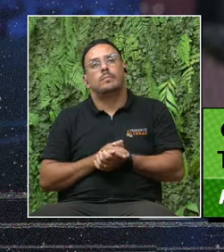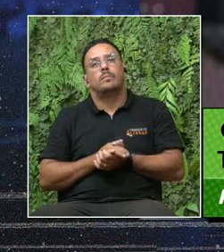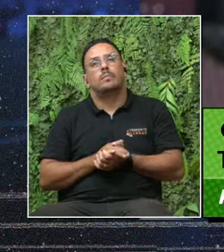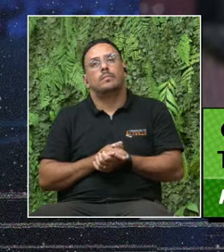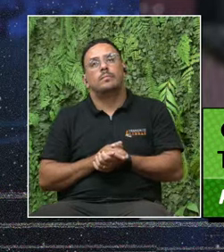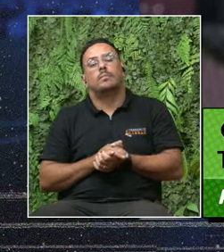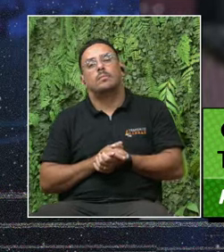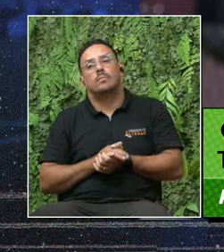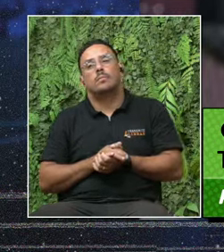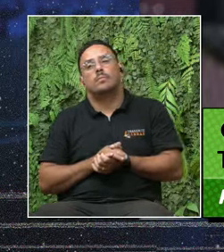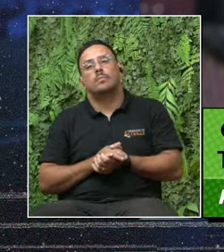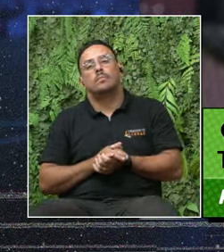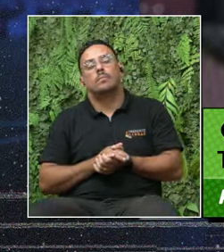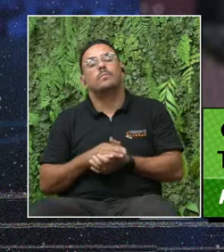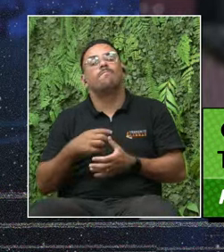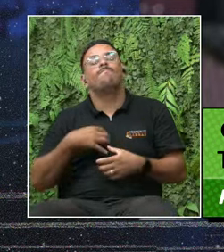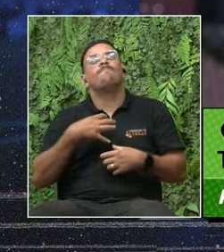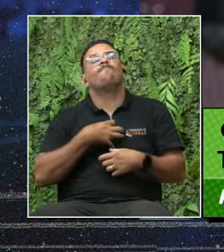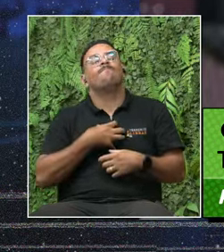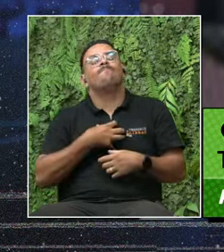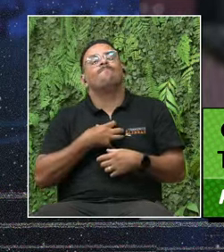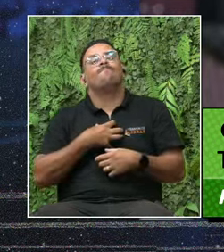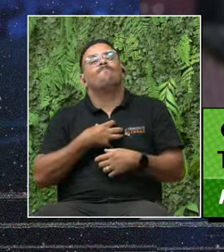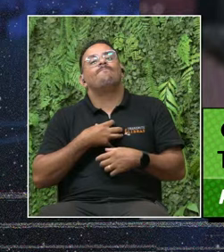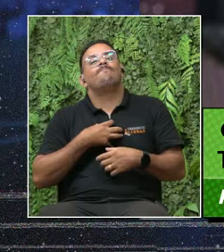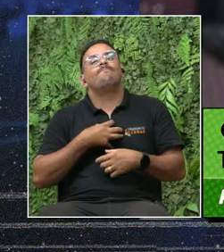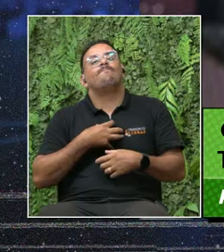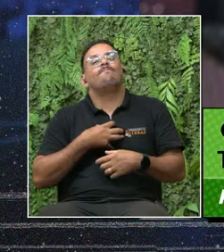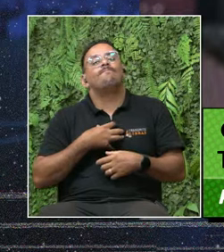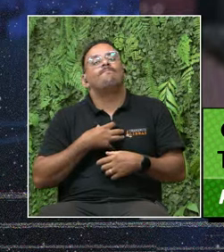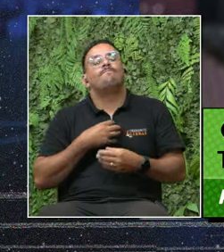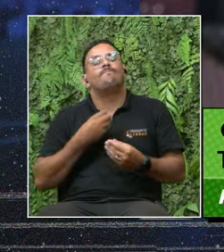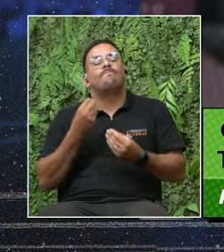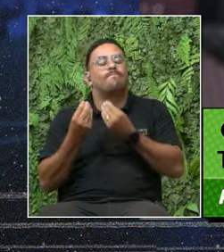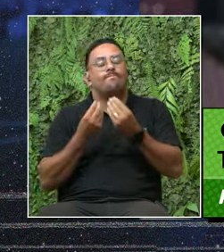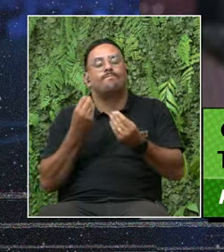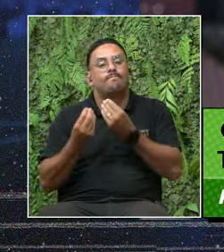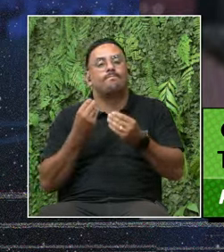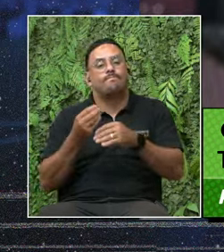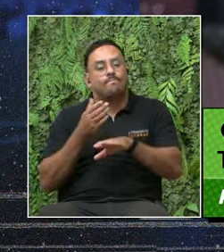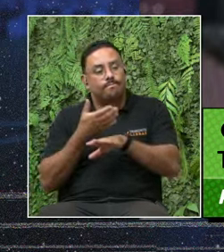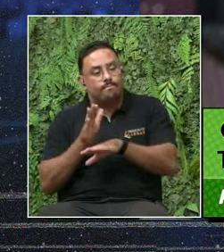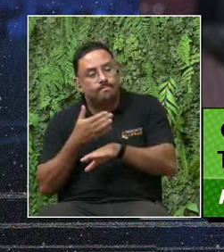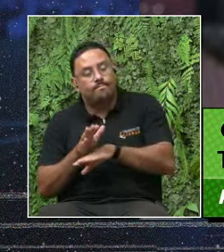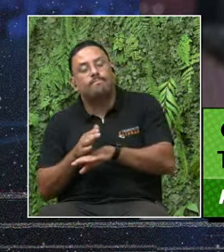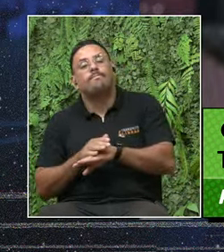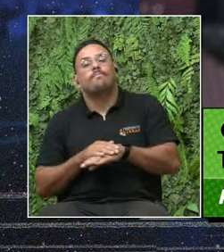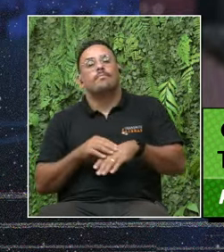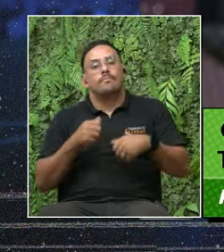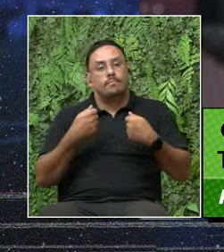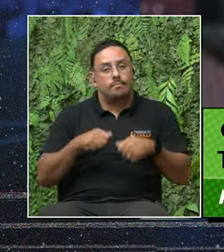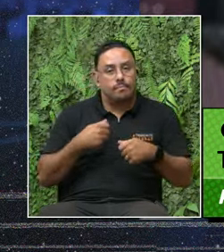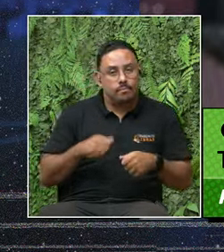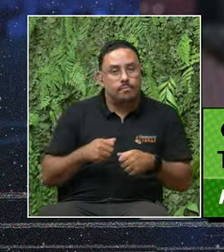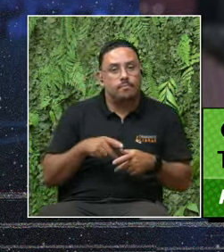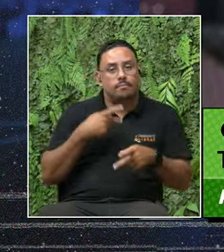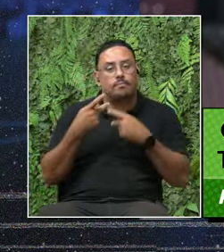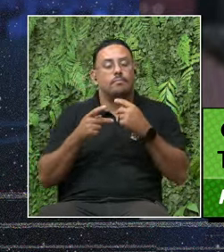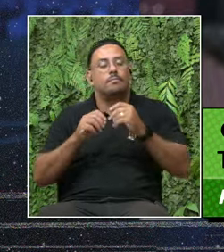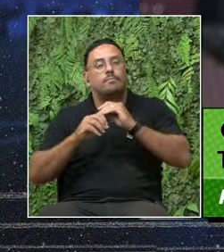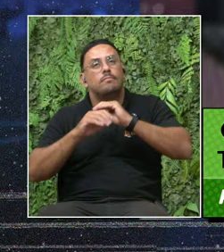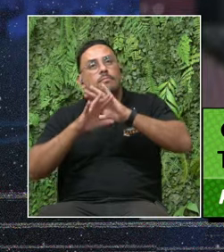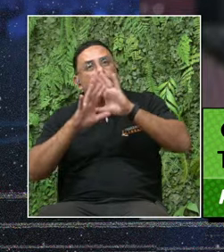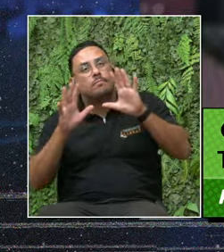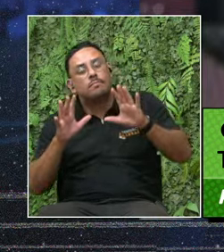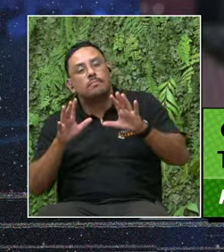Obrigado euo um um atributo umad tem que verar